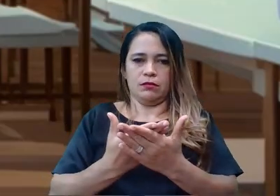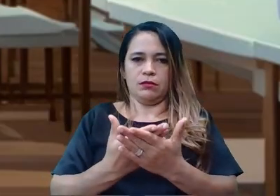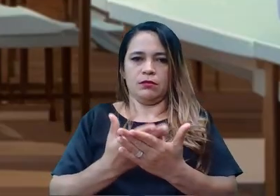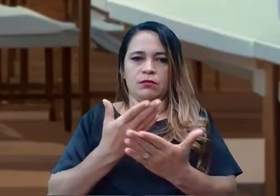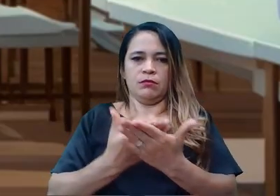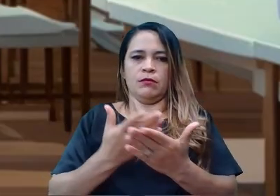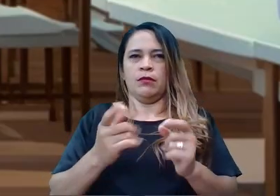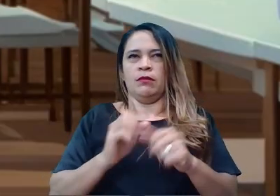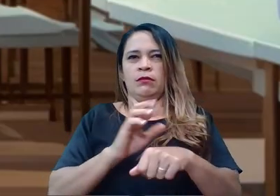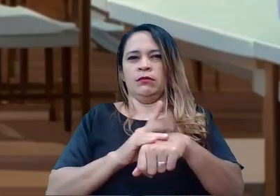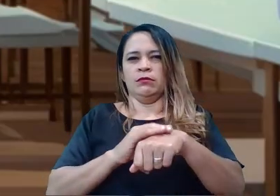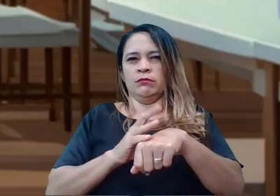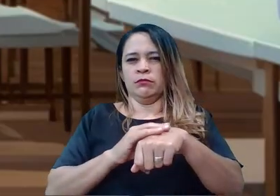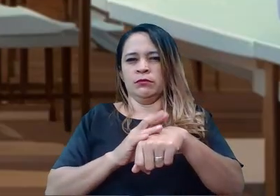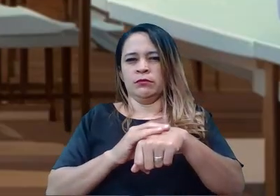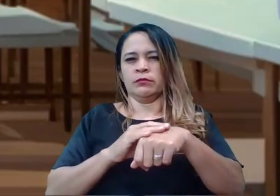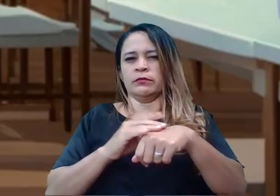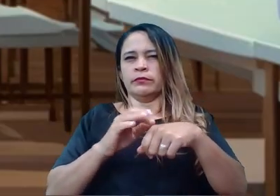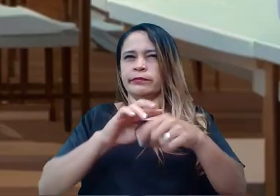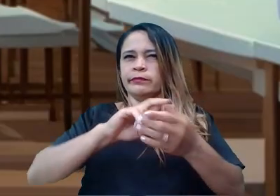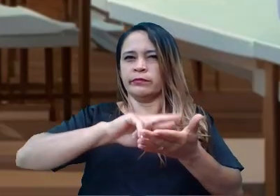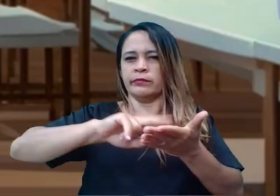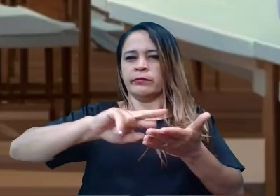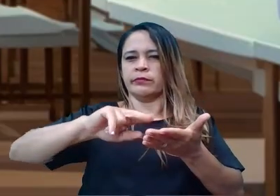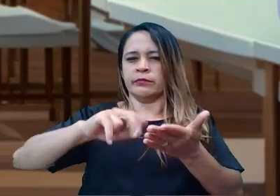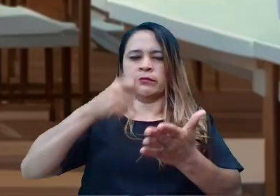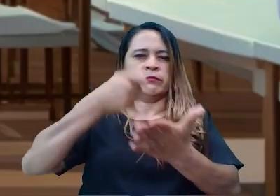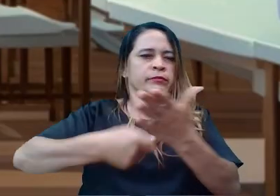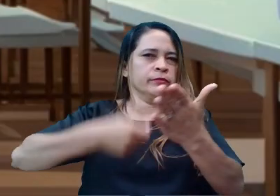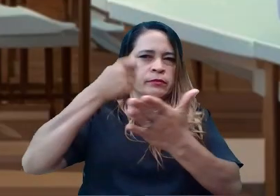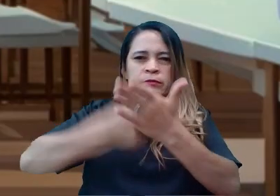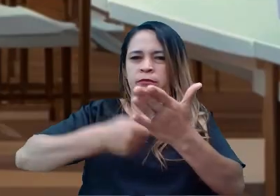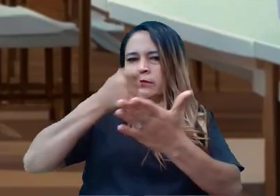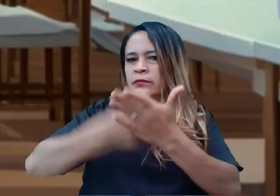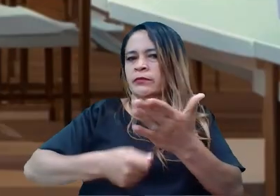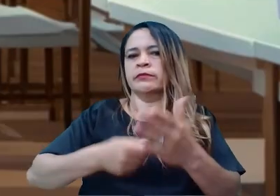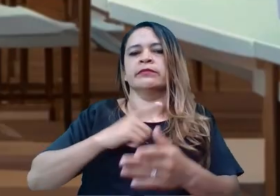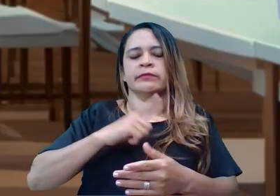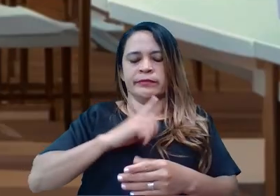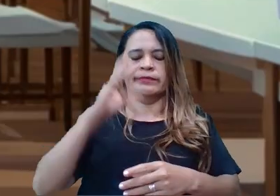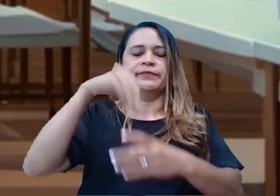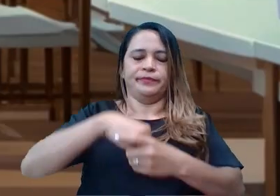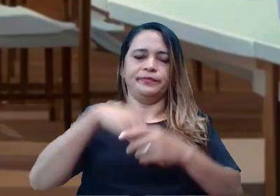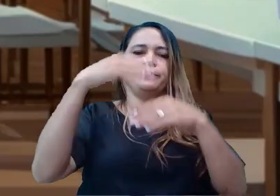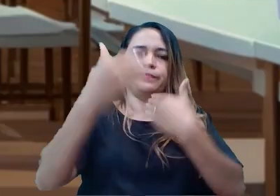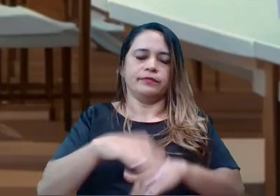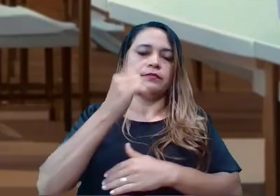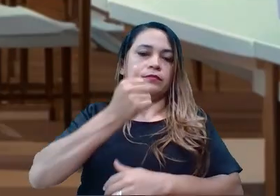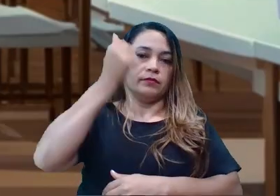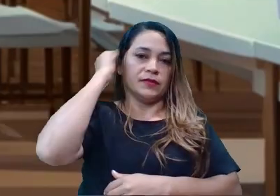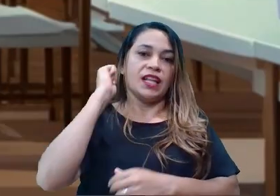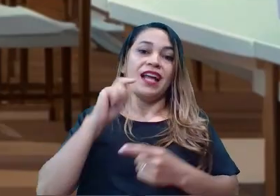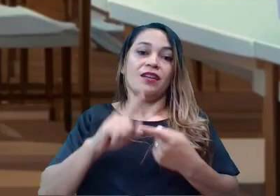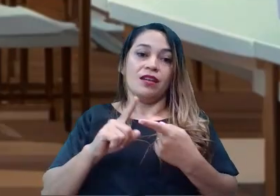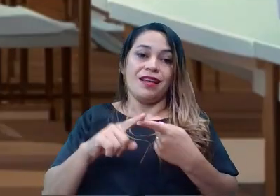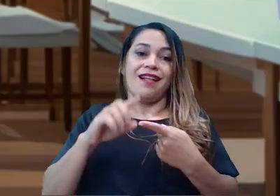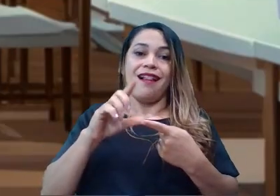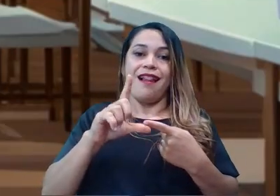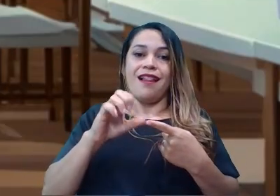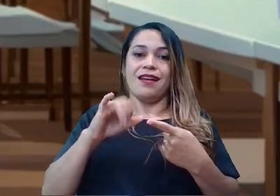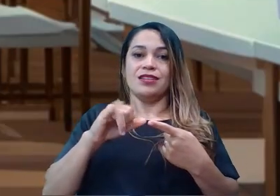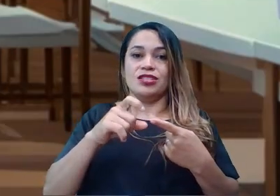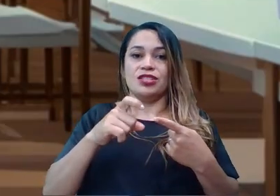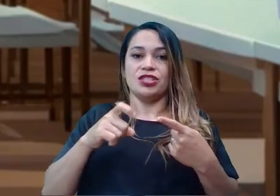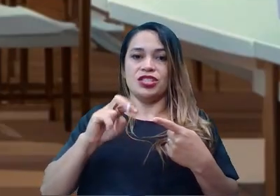vamos falar agora de doenças que são demasiadamente cobradas em várias provas de vestibular. A leishmaniose, por exemplo, para quem é